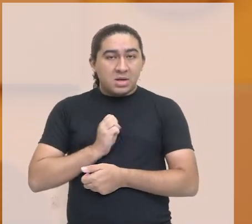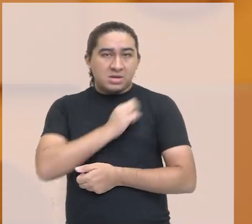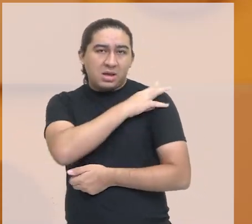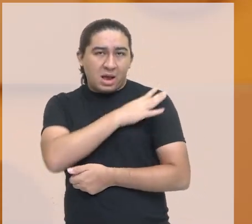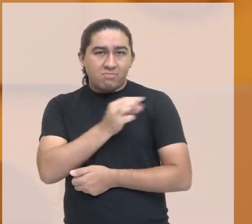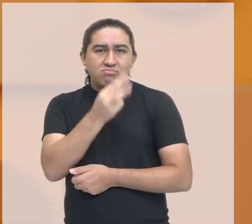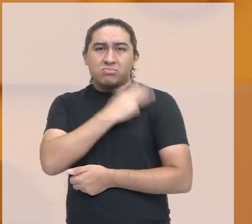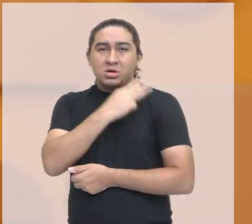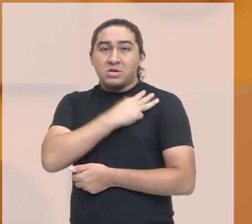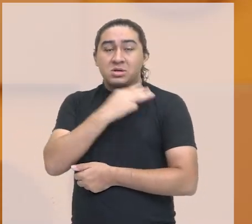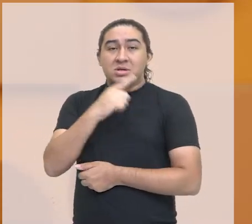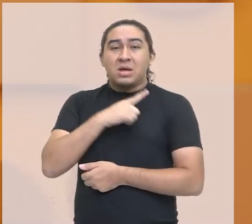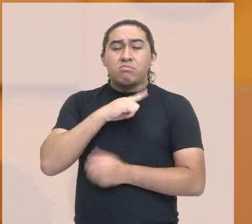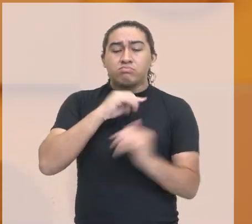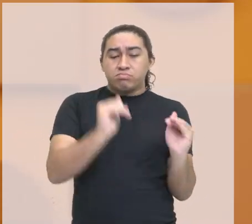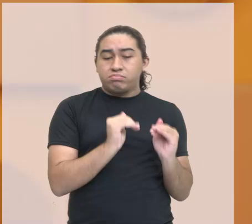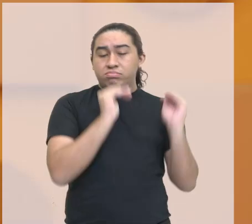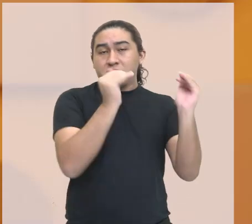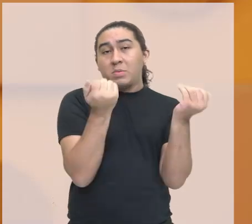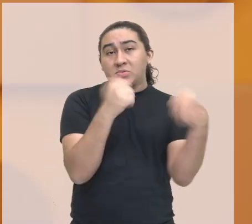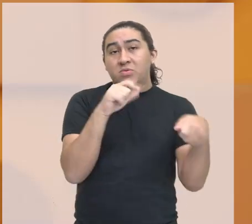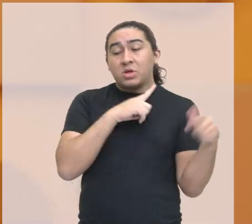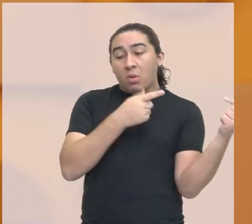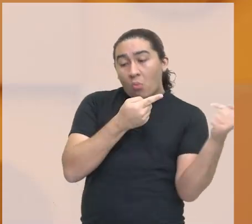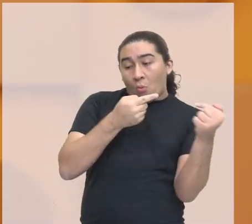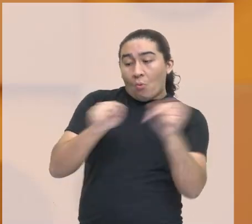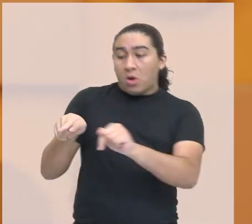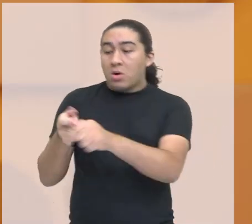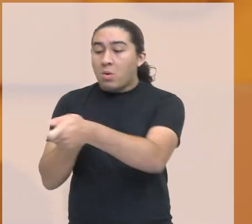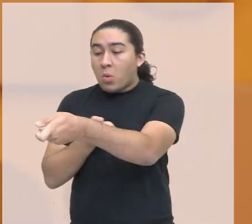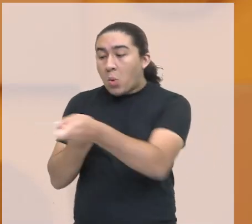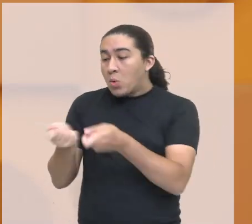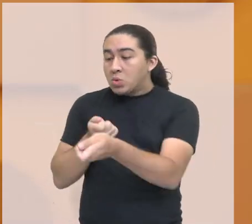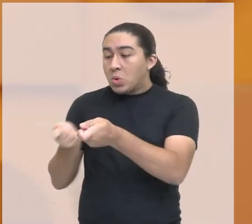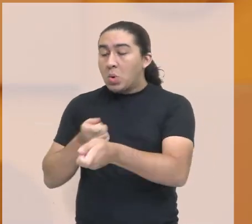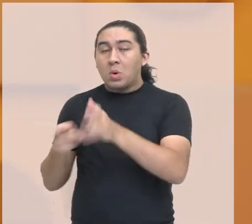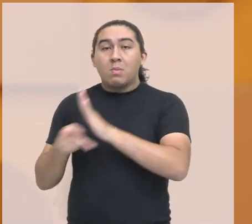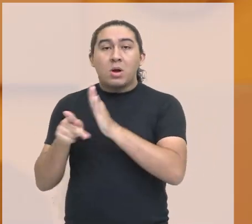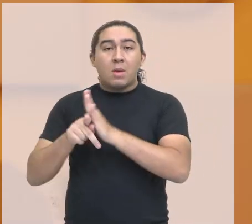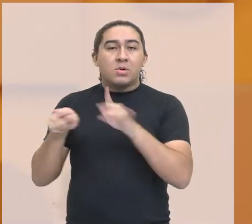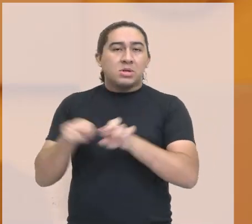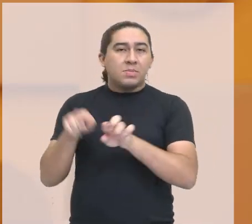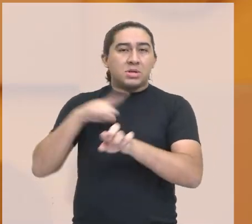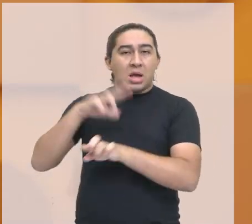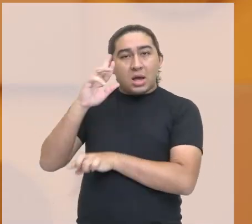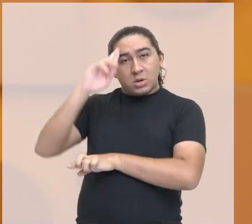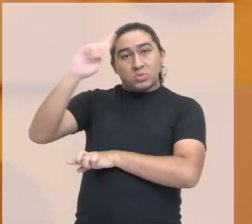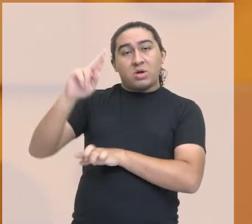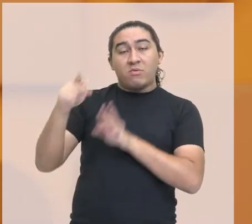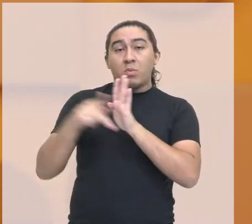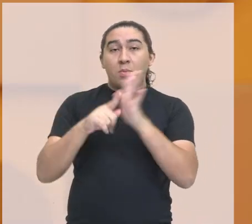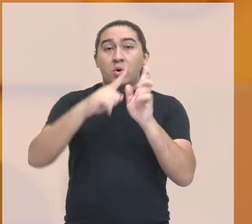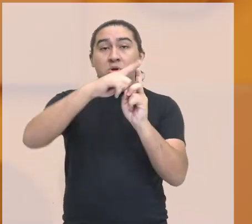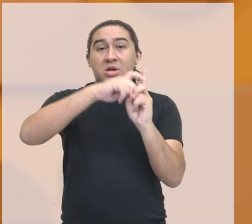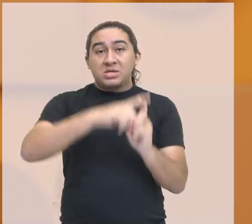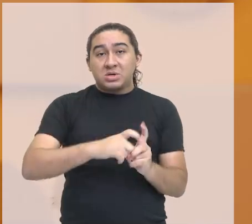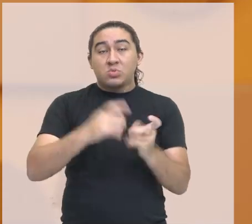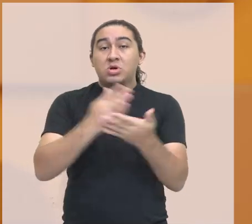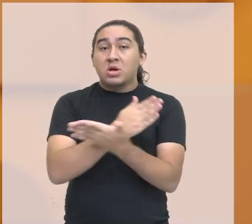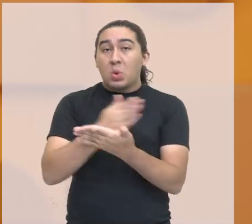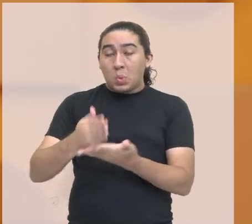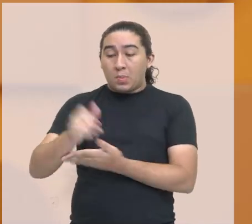um general muito prestigiado, para tentar controlar ali e tentar liderar também a campanha nazista em